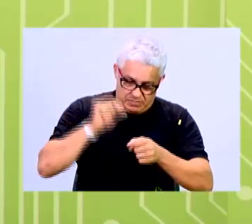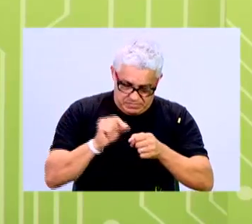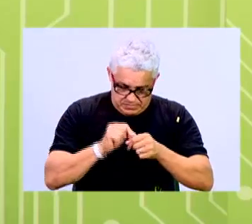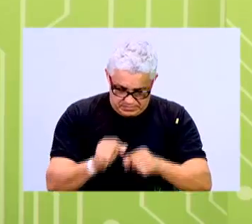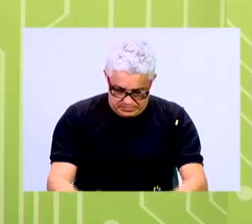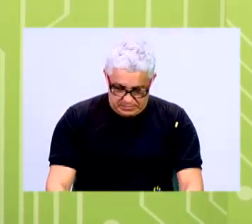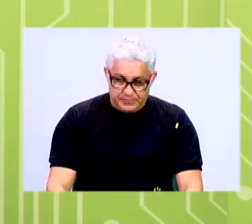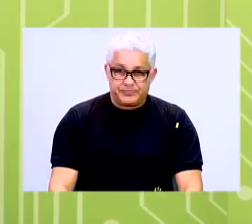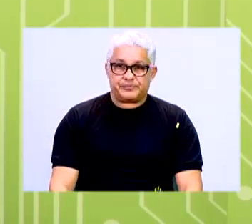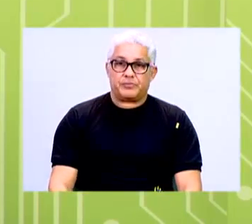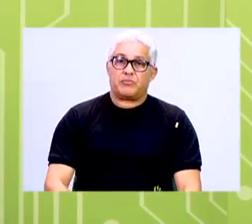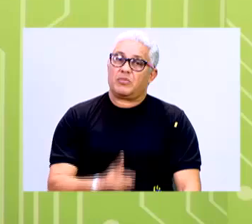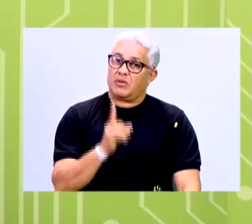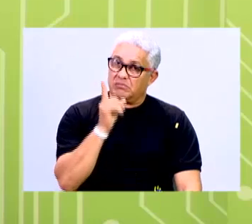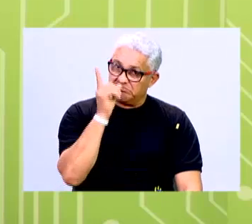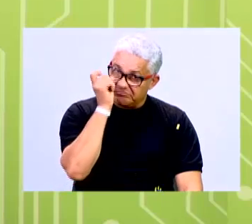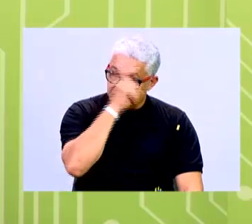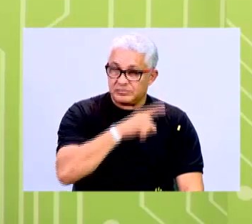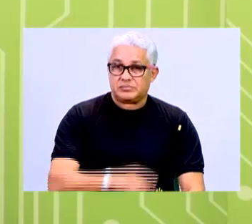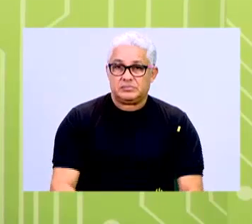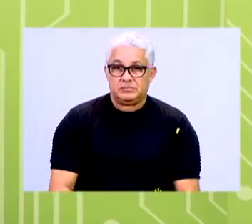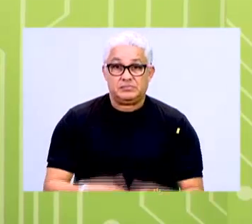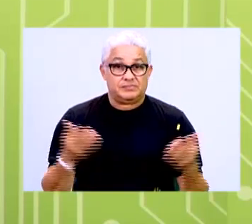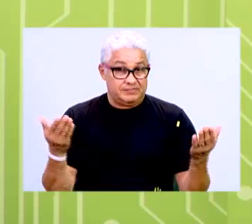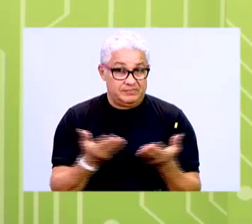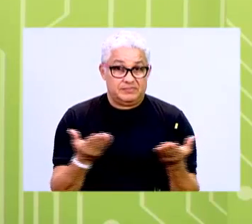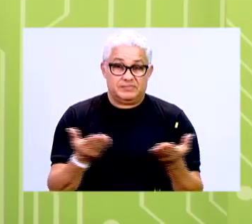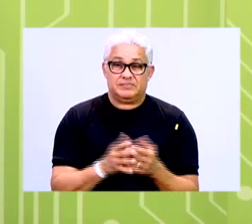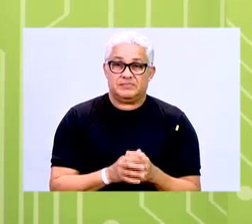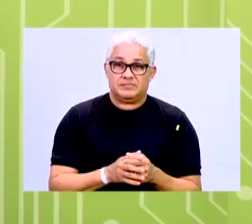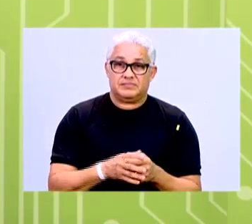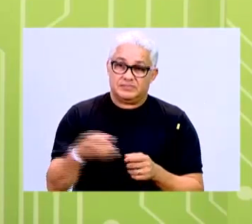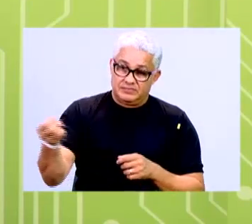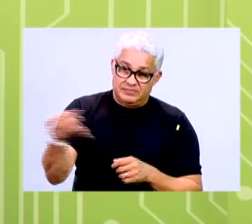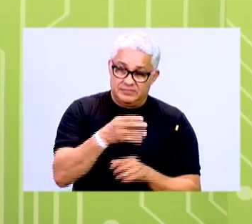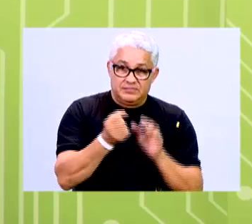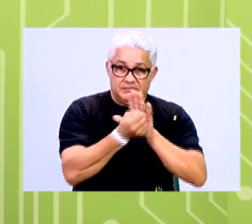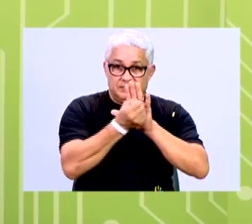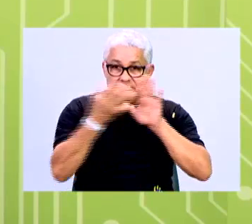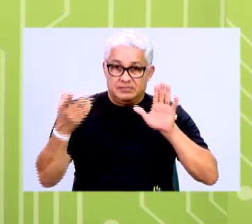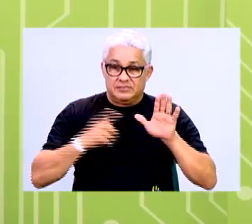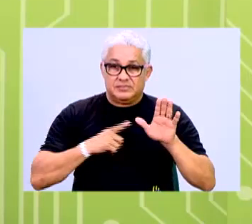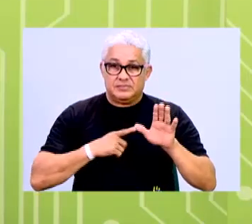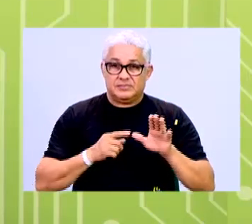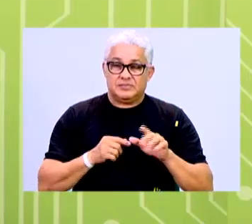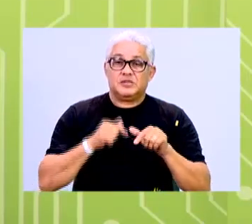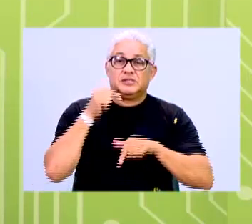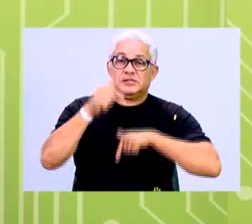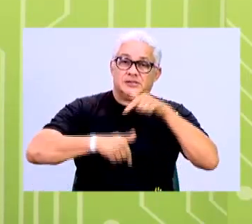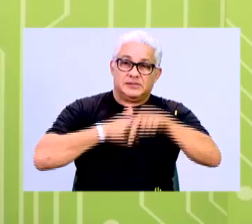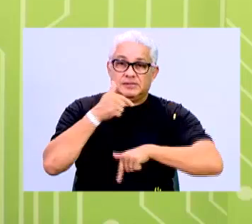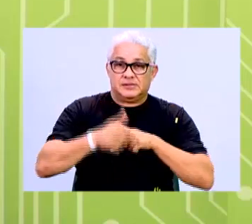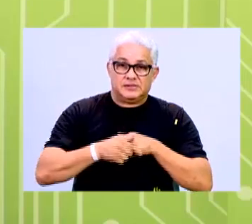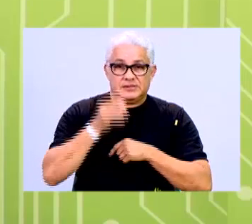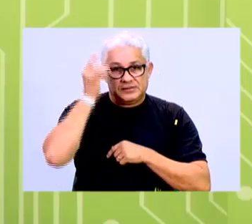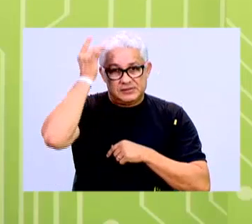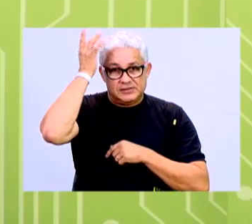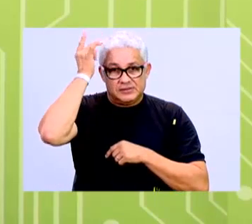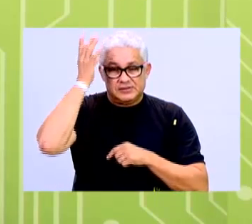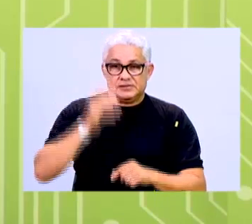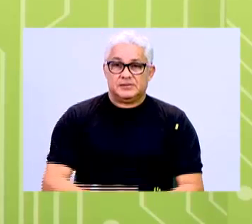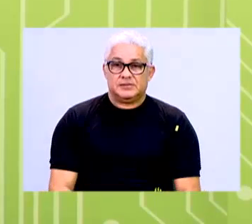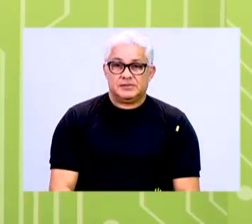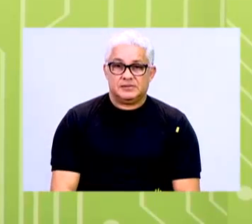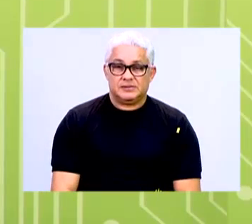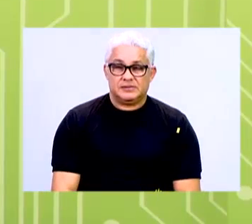trabalhosa, vamos dizer assim, ele agora, com a nova aplicação, terá o seu trabalho facilitado. Então, por um lado,